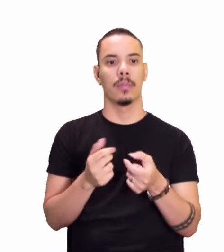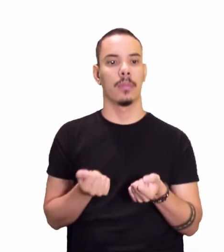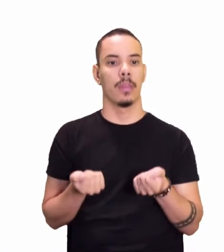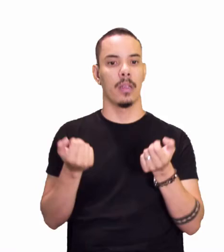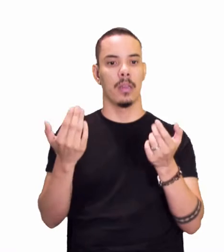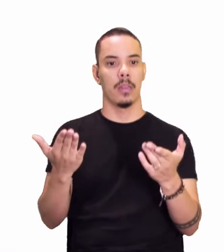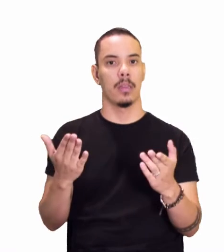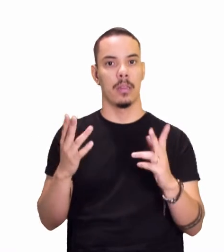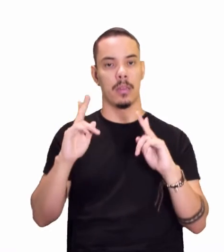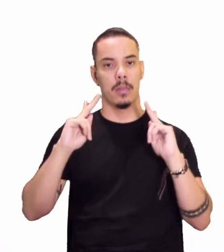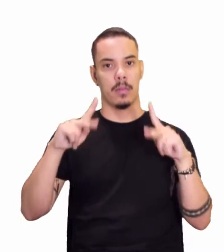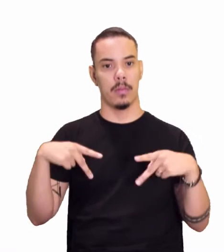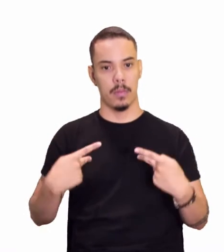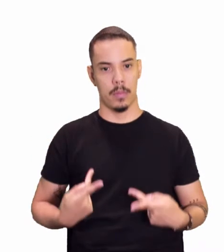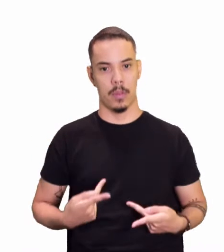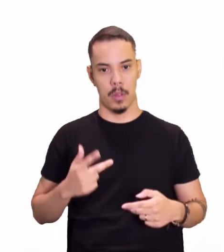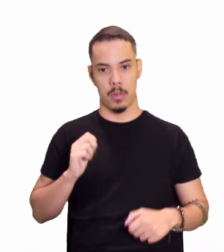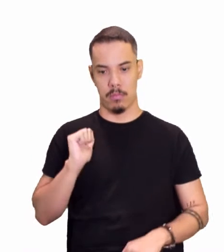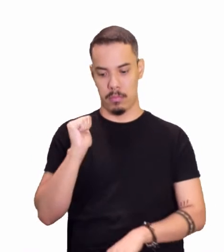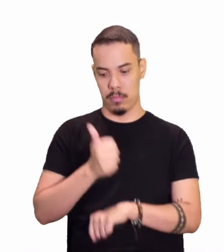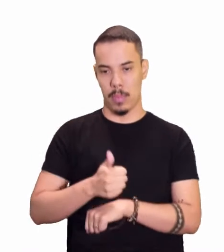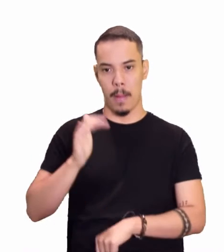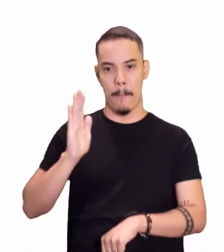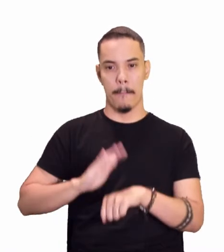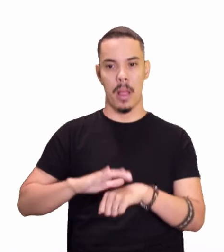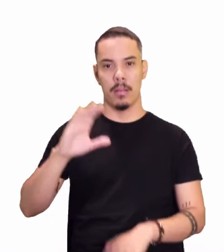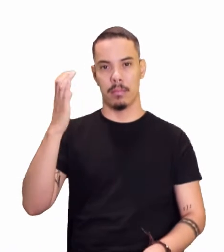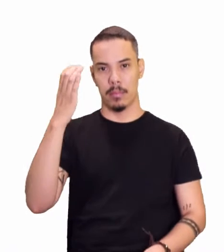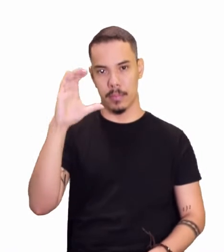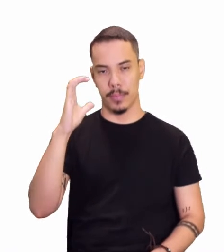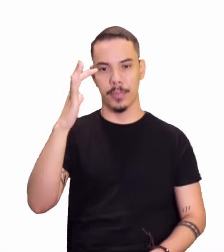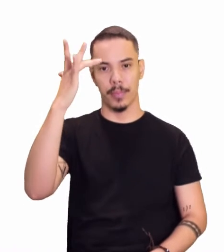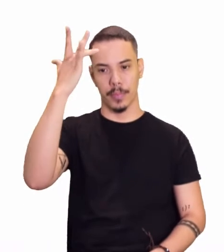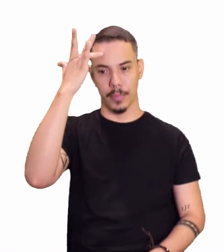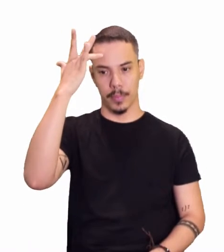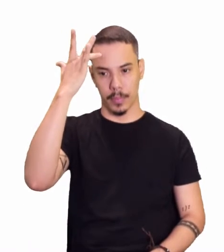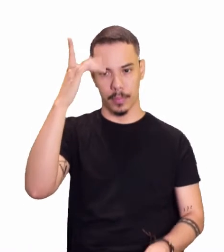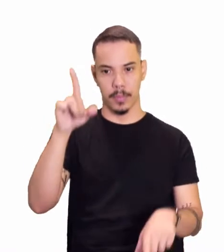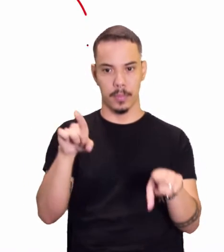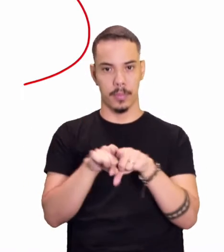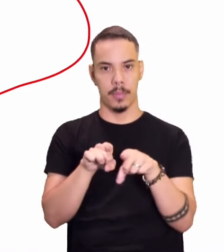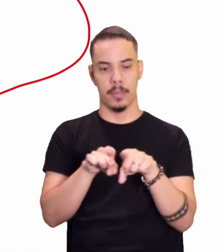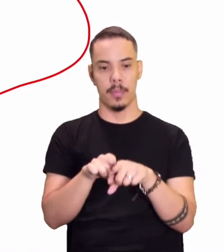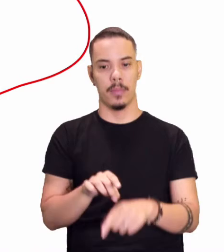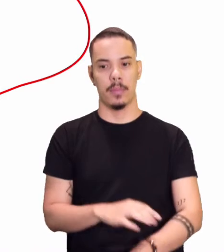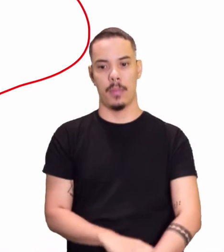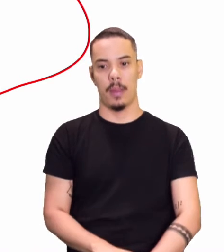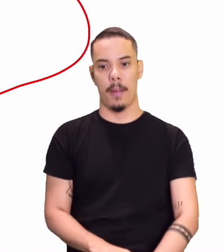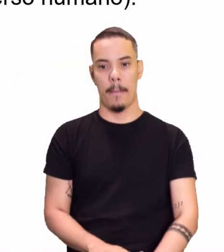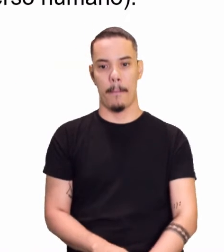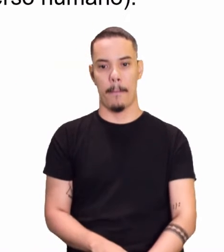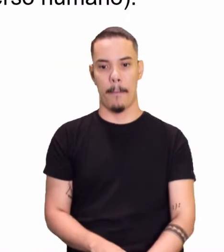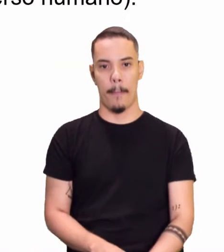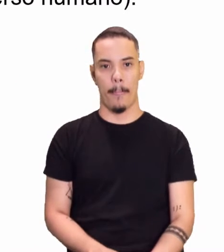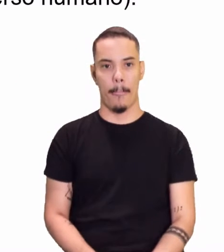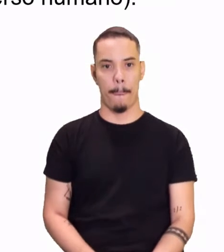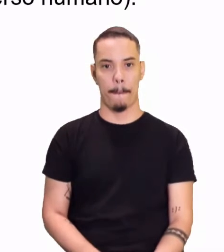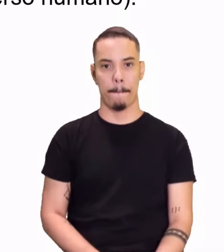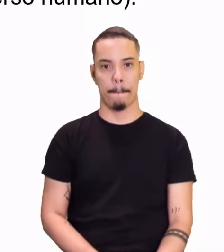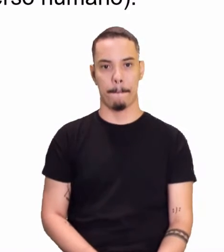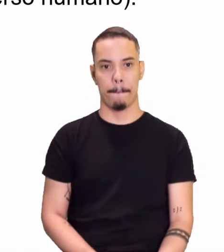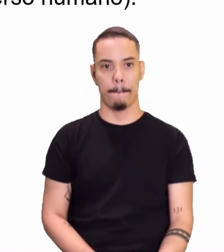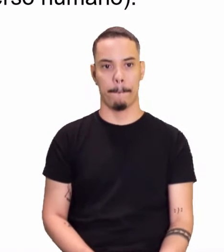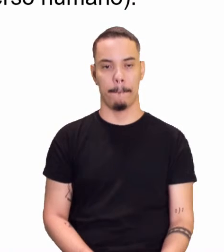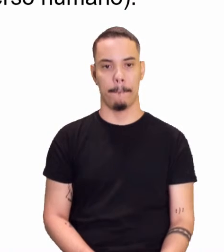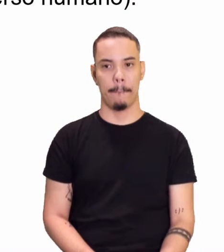ao homem uma postura mais cientificista e racionalista, ok? Vamos ter aí esse